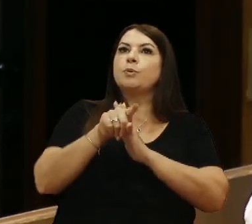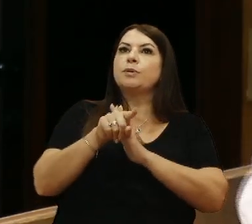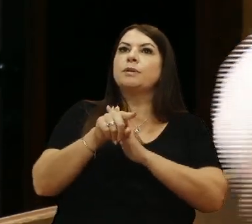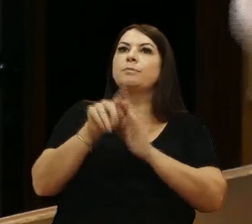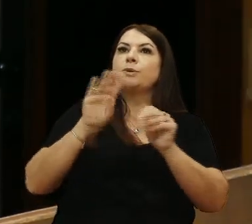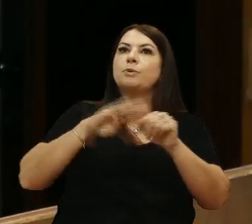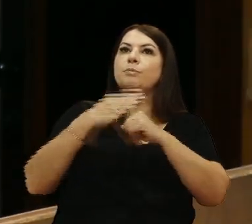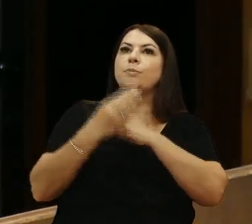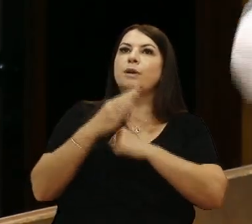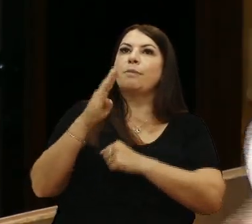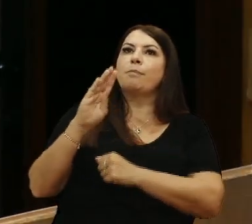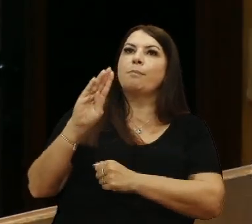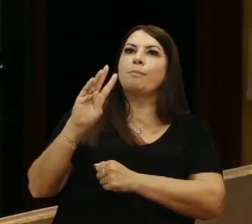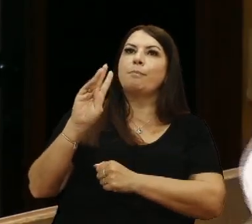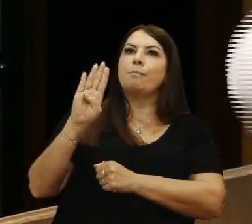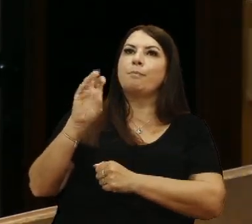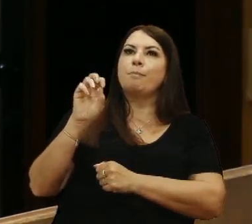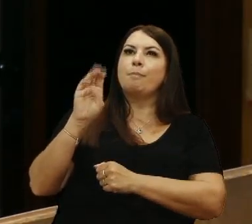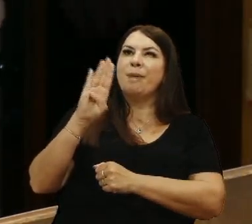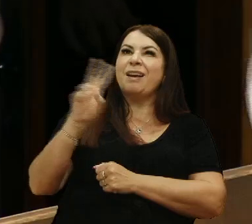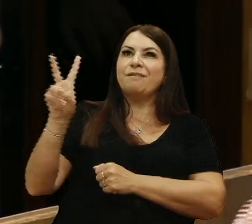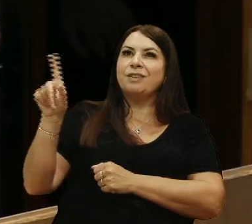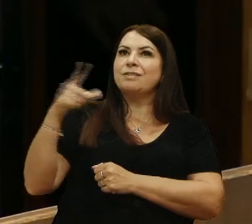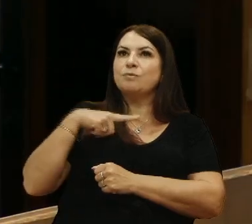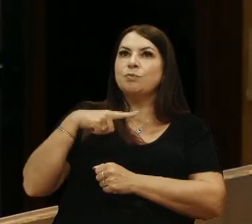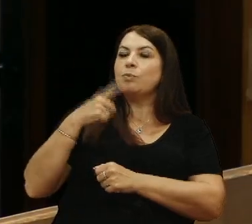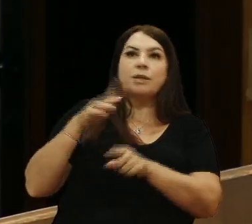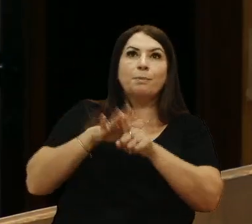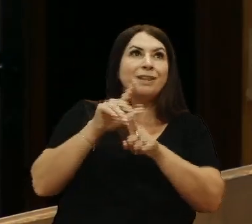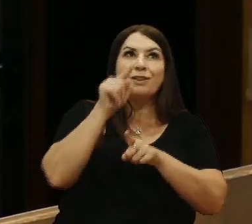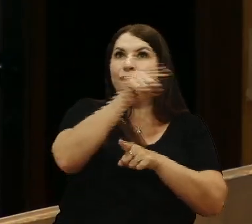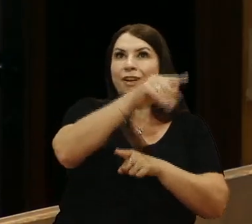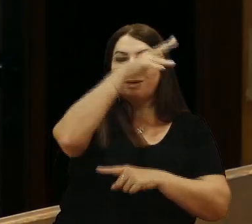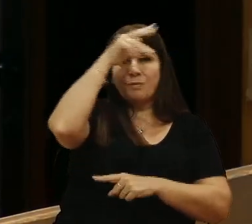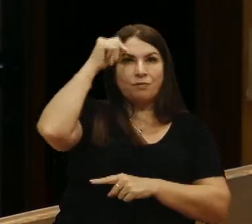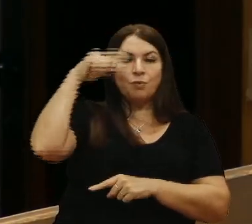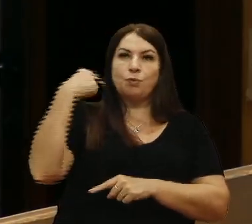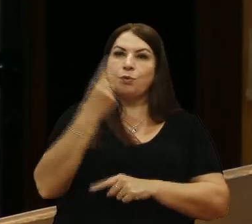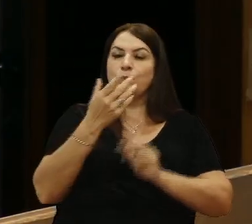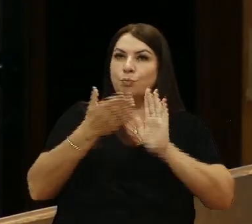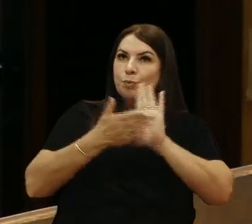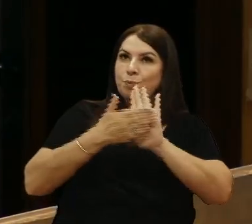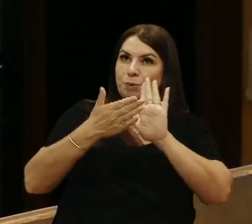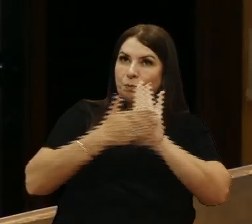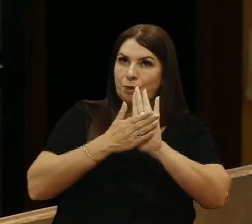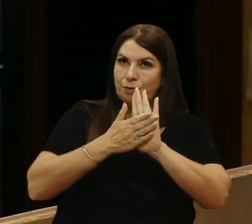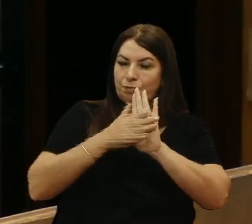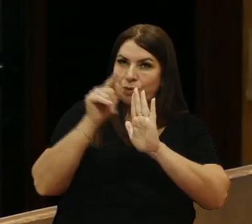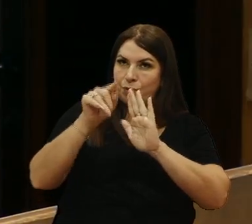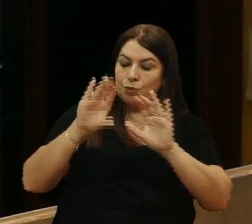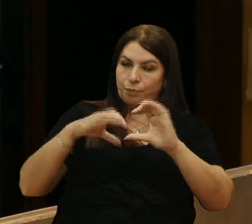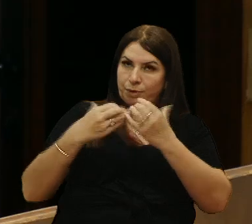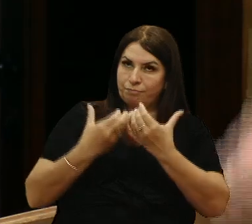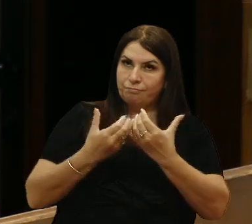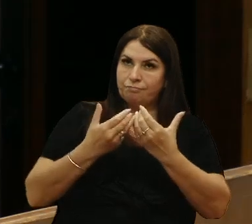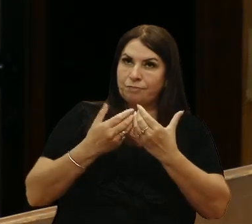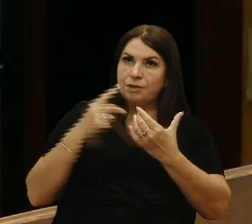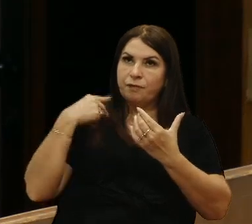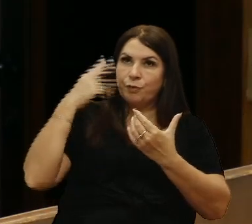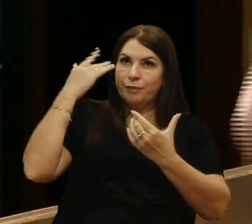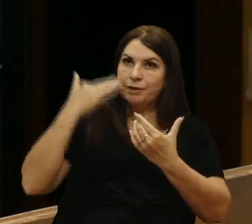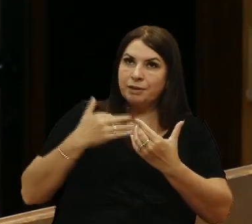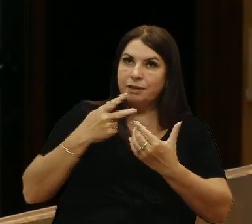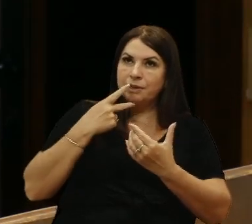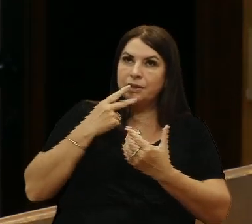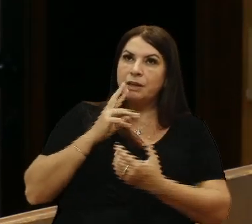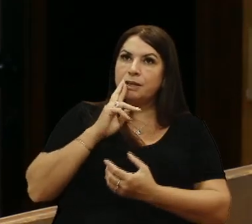que quer, quer ser ouvido, porque a demanda não chega na prefeitura. E quando nós propomos a oitiva dessas comunidades, vereadora Daiane, a resposta é